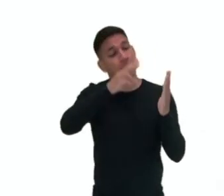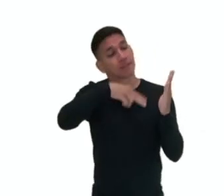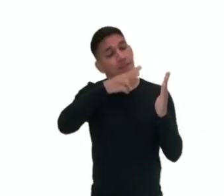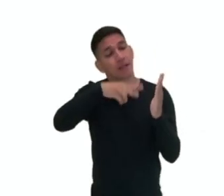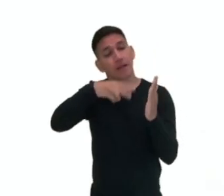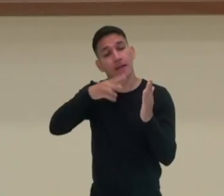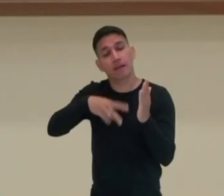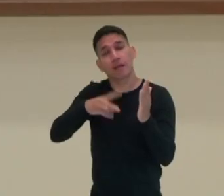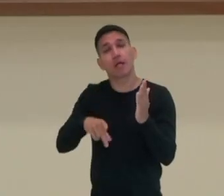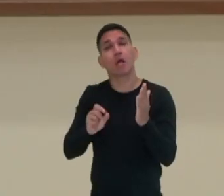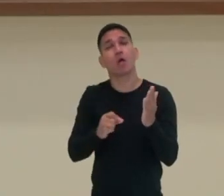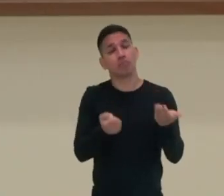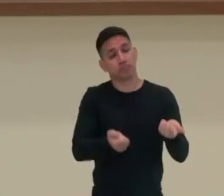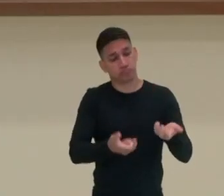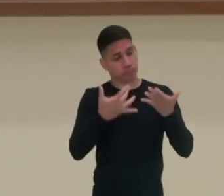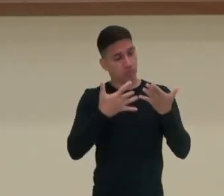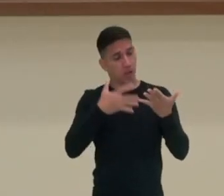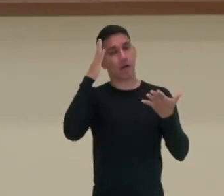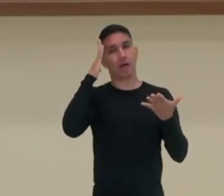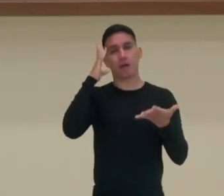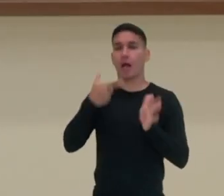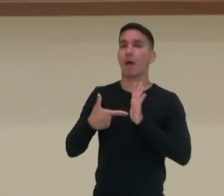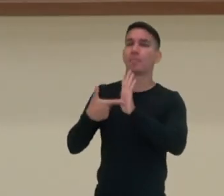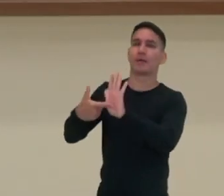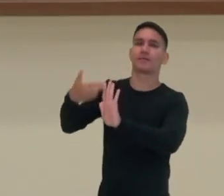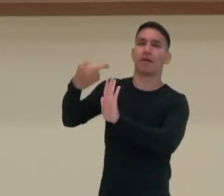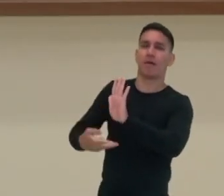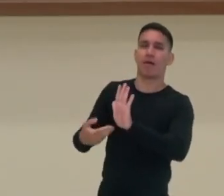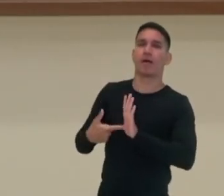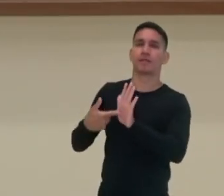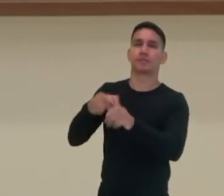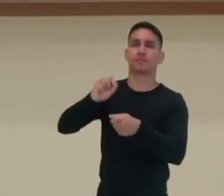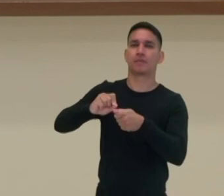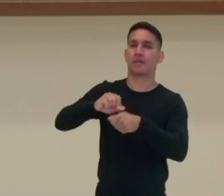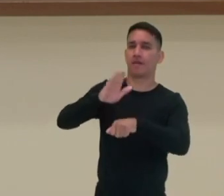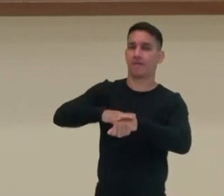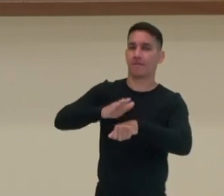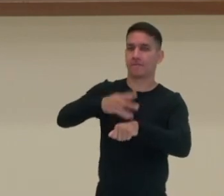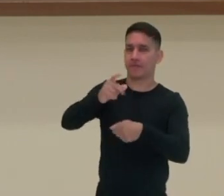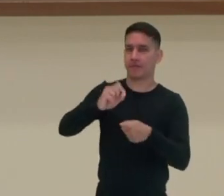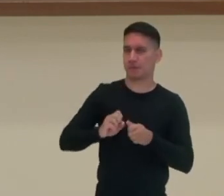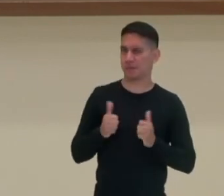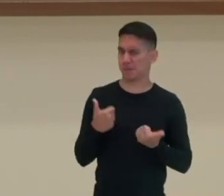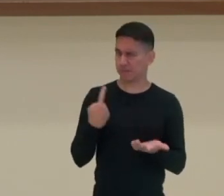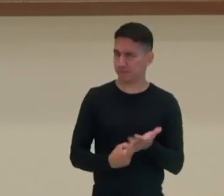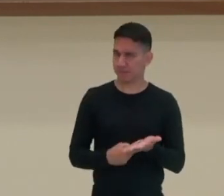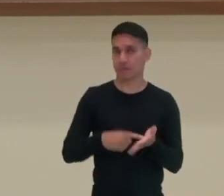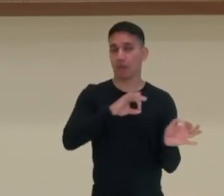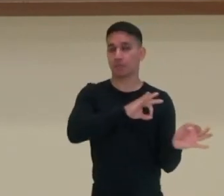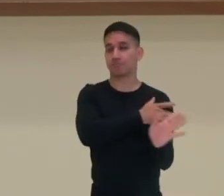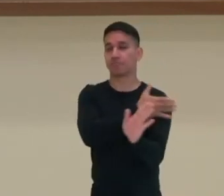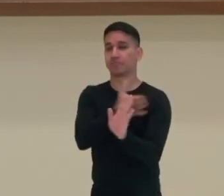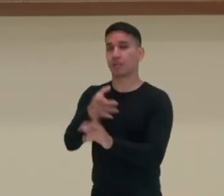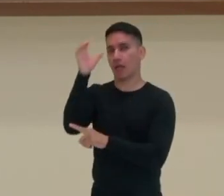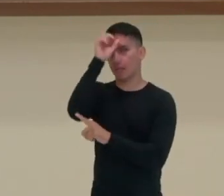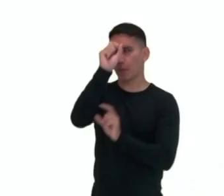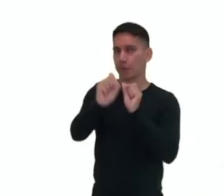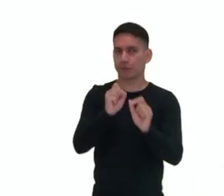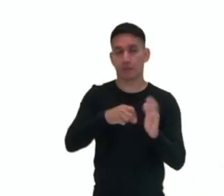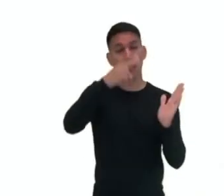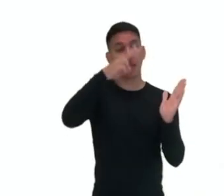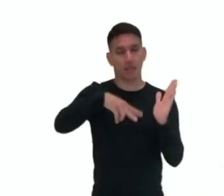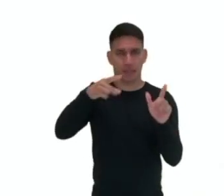e apresentar a redação a seu professor. Combinado? Ok. O que aprendemos? Lemos